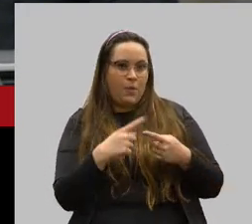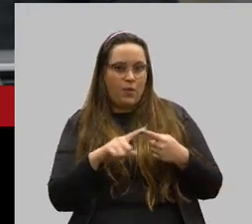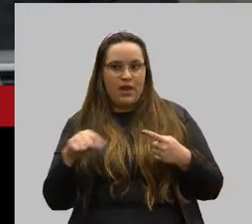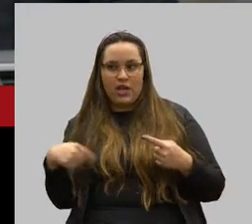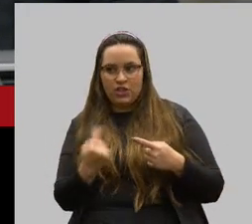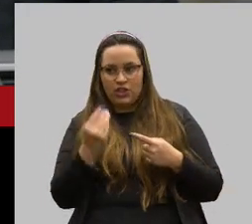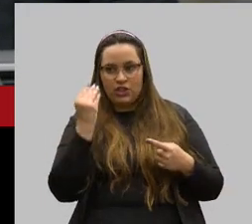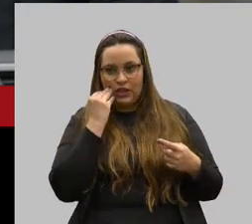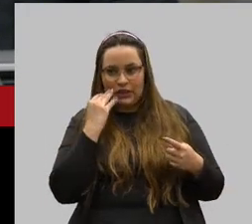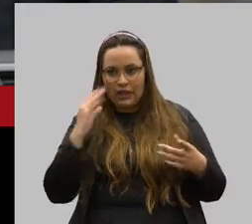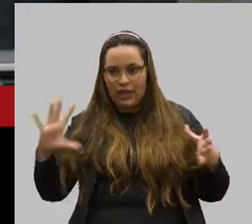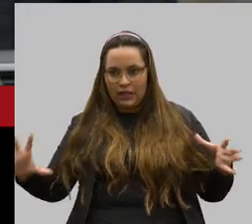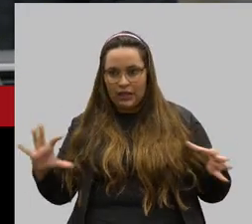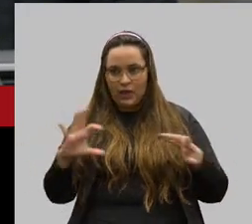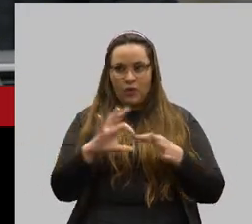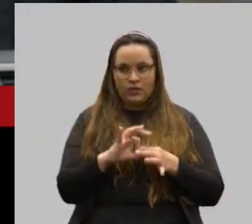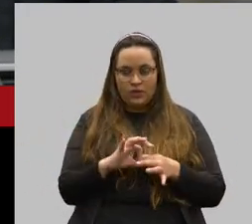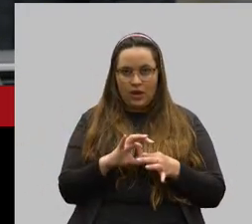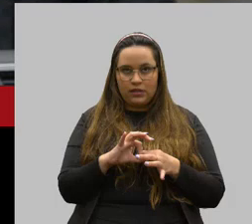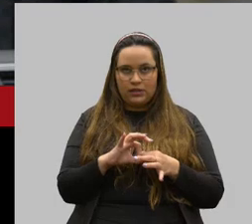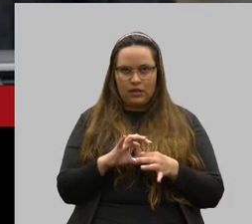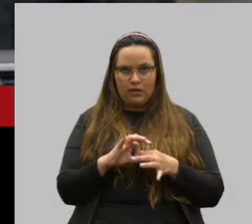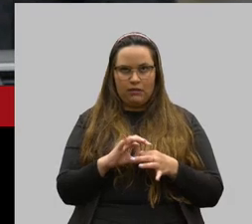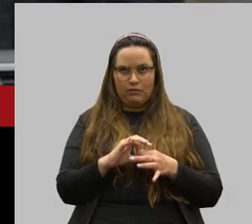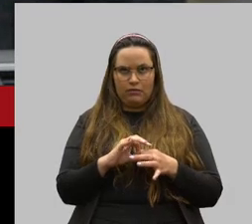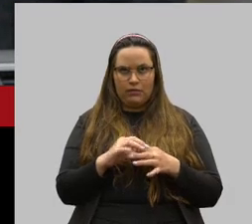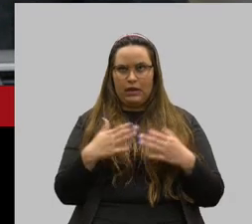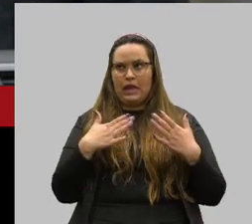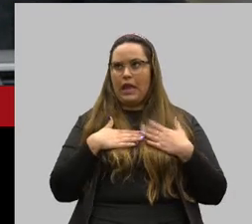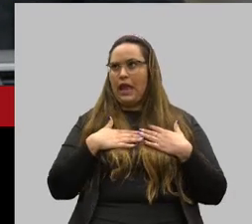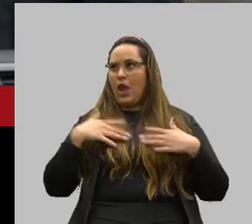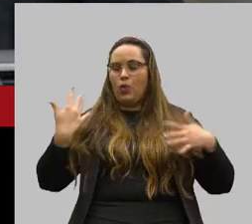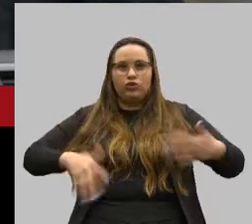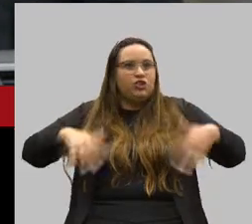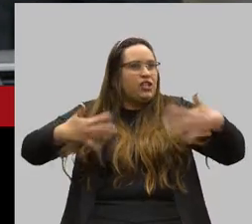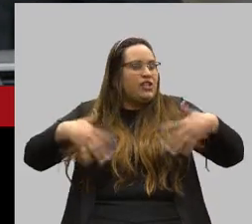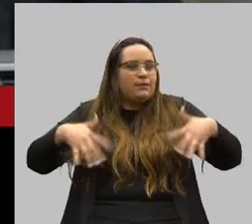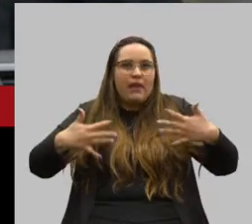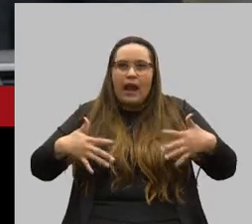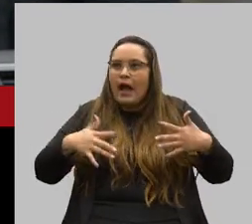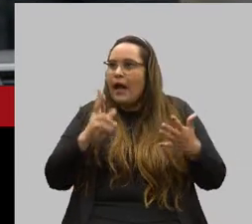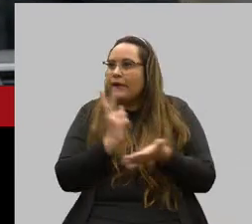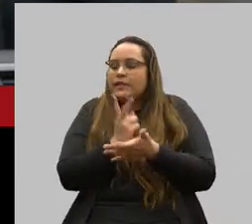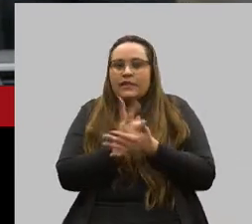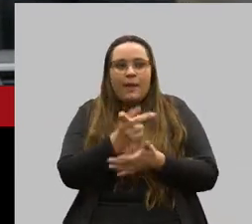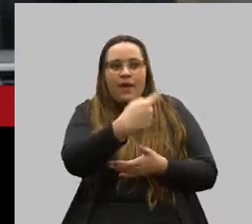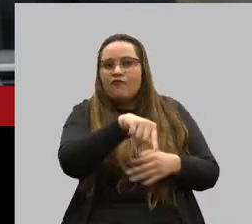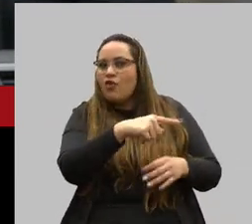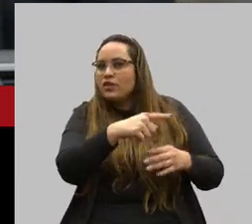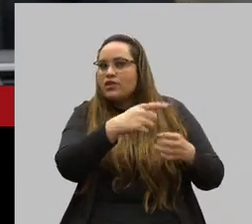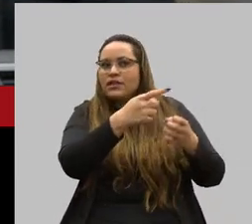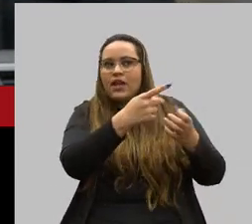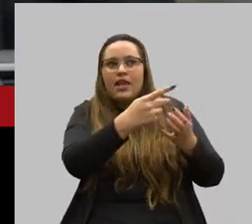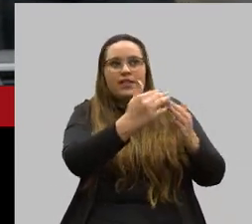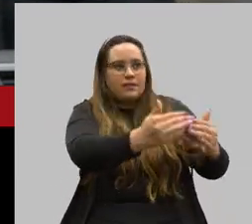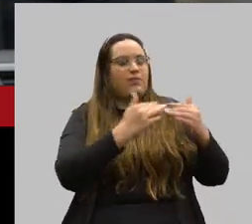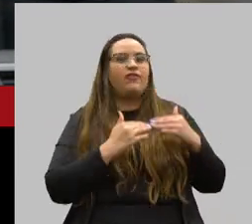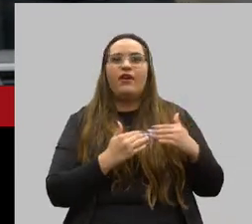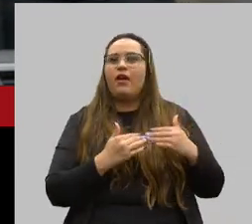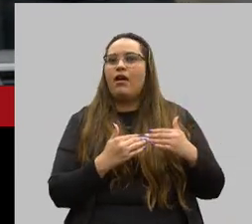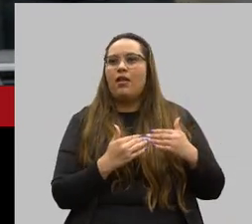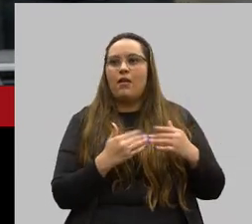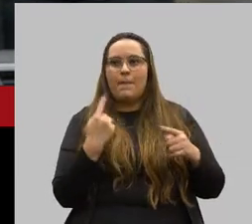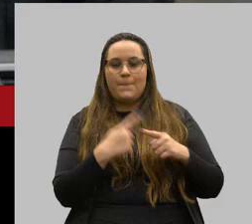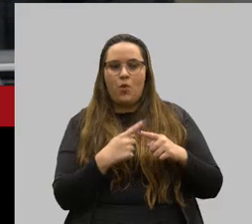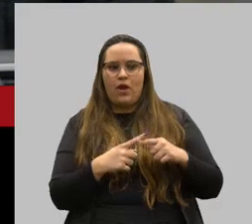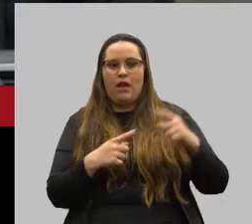com assediador eu tenho Pânico toda vez que vocês me explicam sobre essa modalidade porque colocar